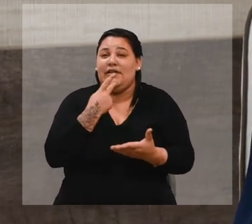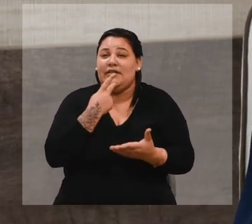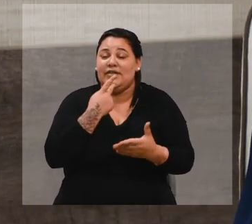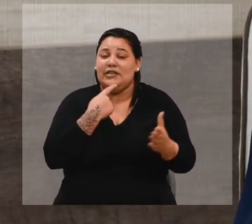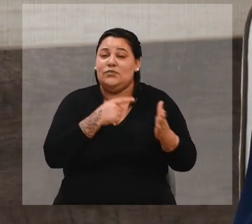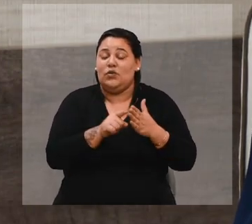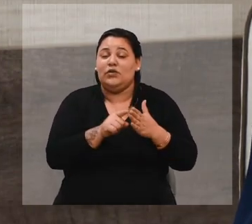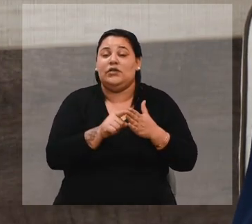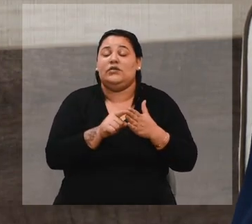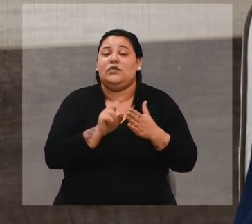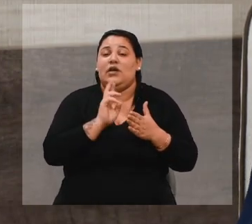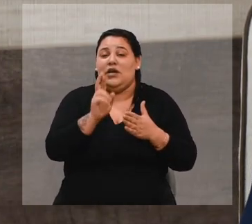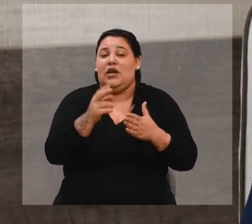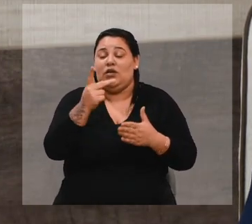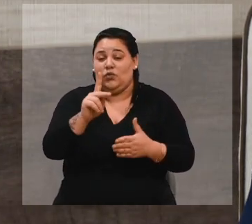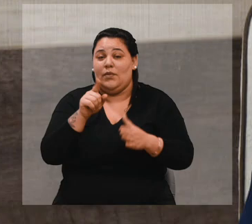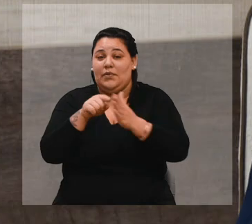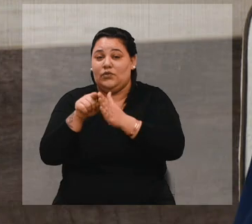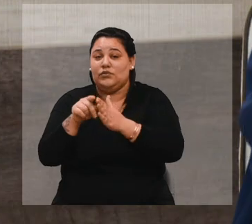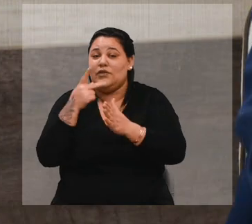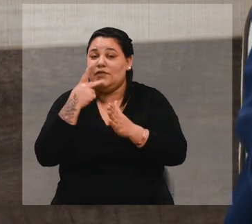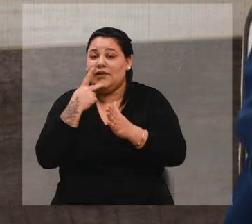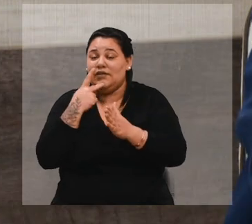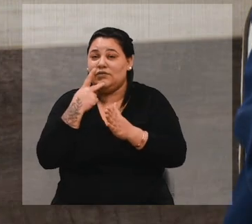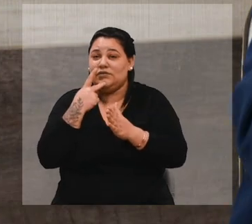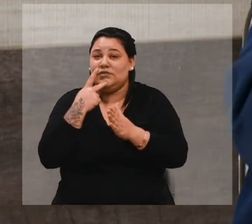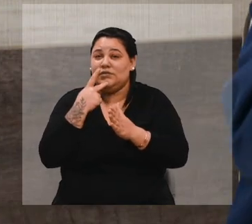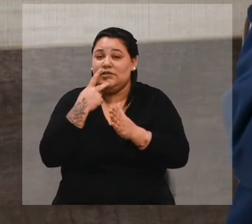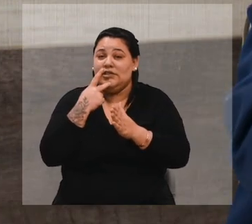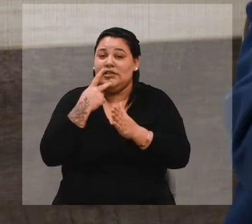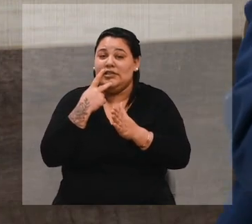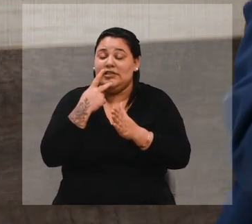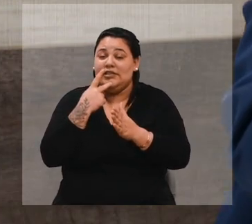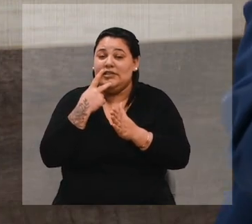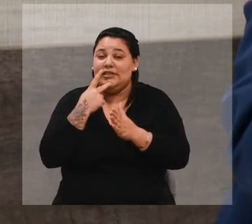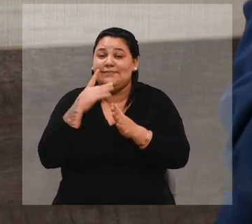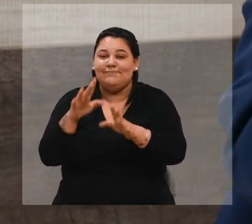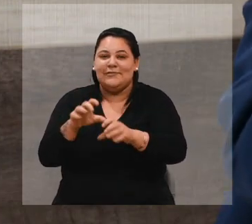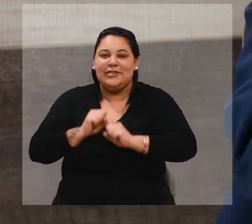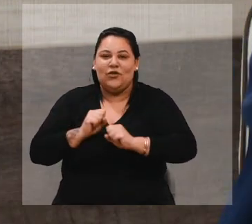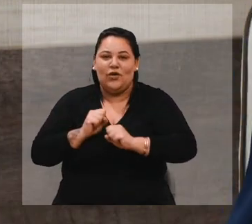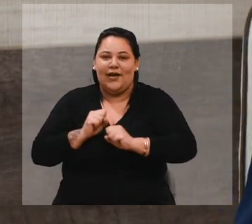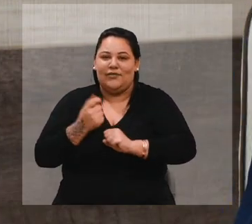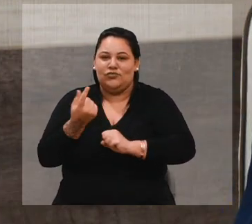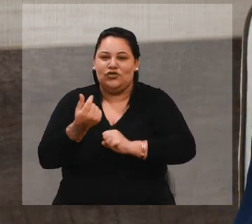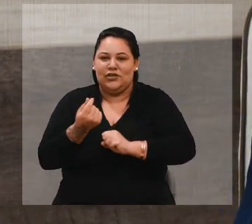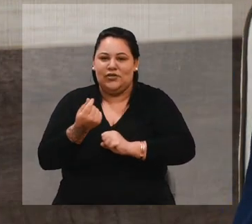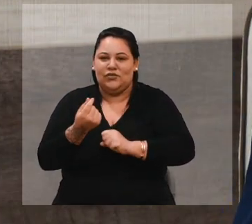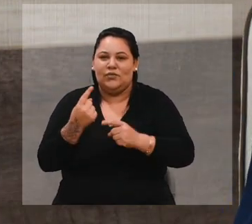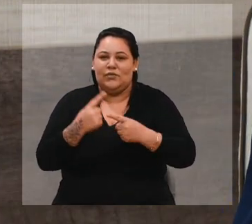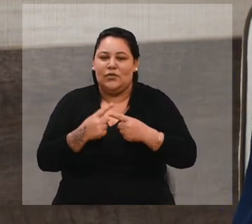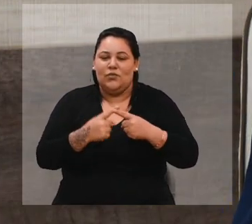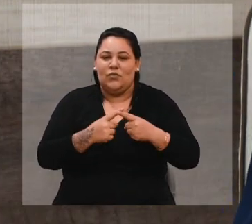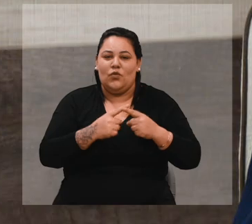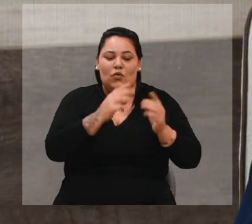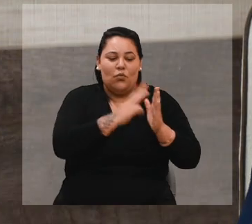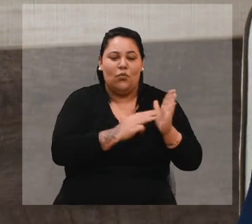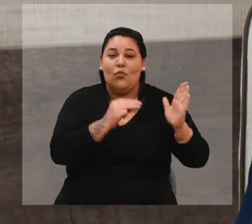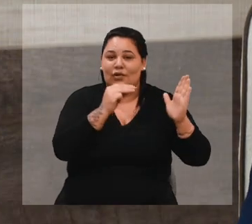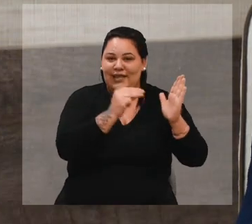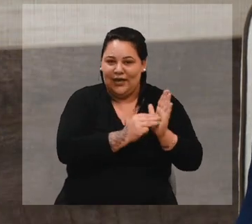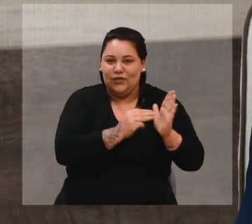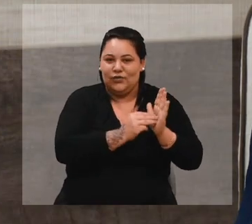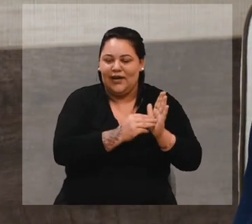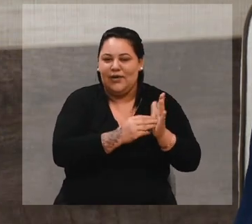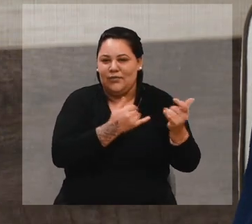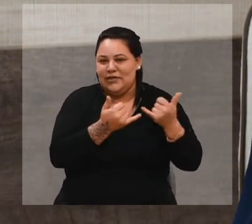pergunta, outra questão da economia, a atração de investimentos e retenção de talentos. O modelo de Detroit, para mim, é um benchmark. Benchmark